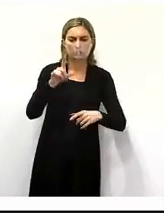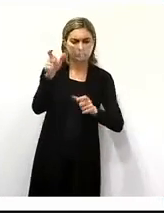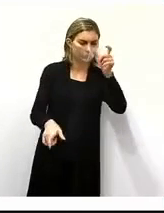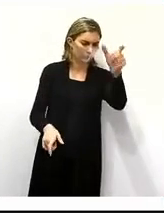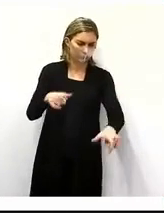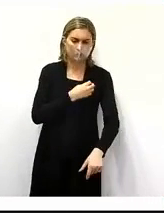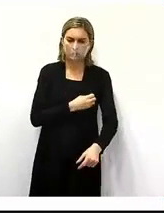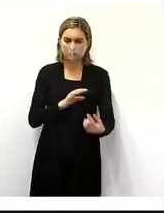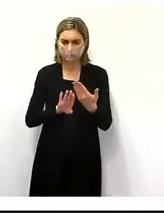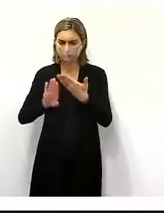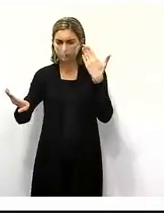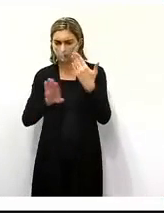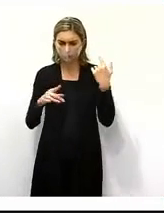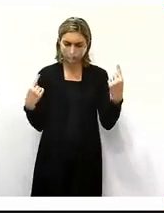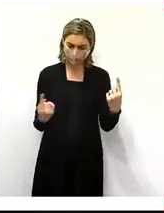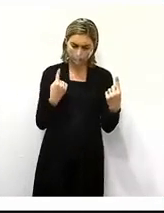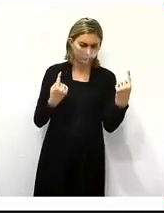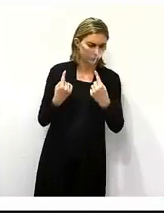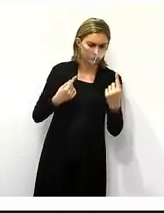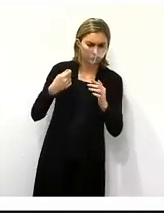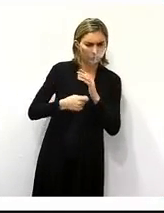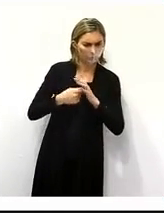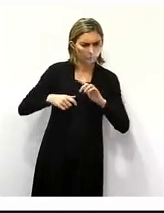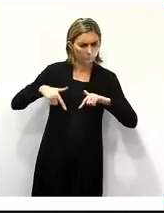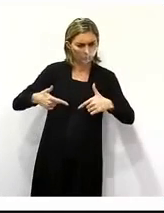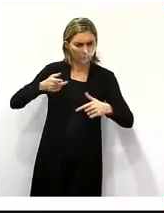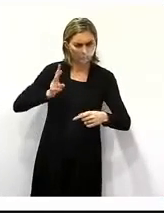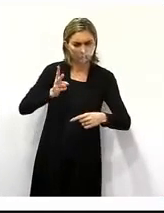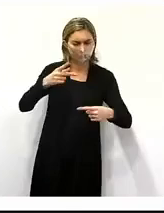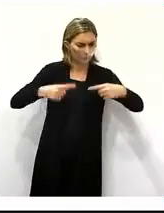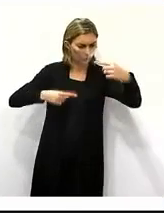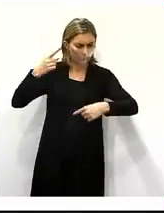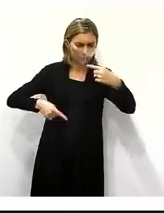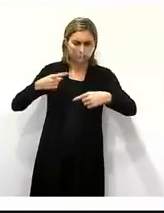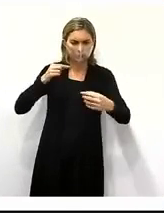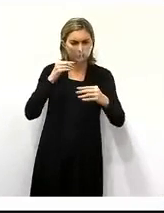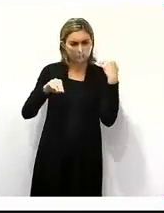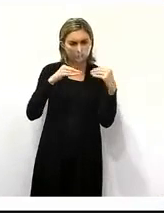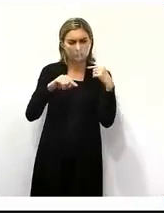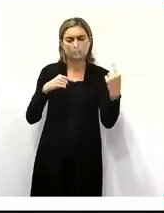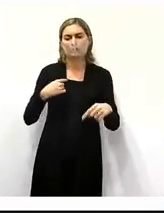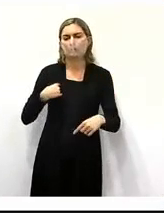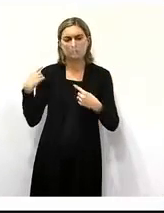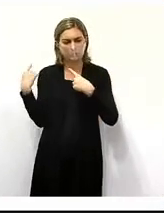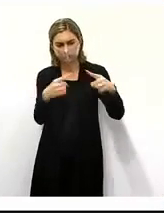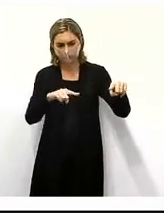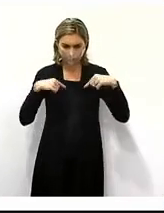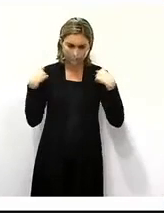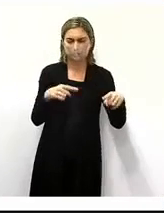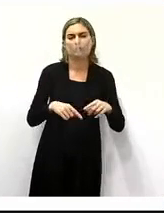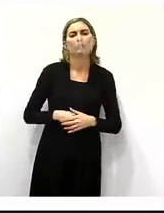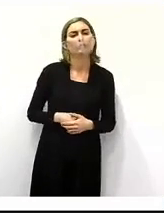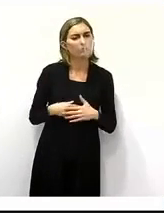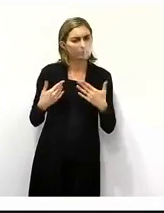indivíduos vivem isolados e em luta permanente, vigorando a discórdia e a luta de uns contra os outros.